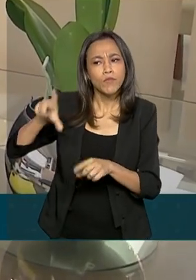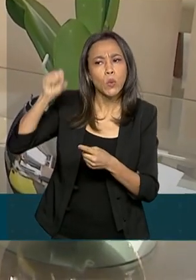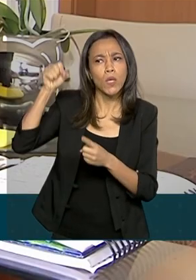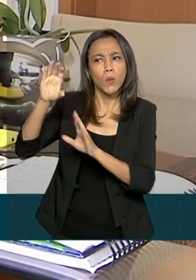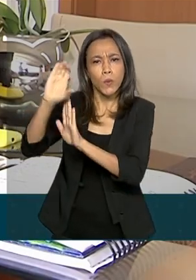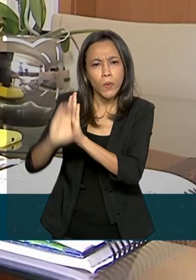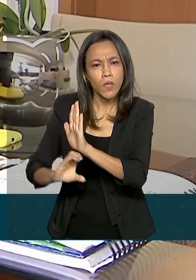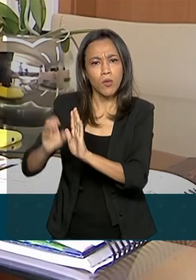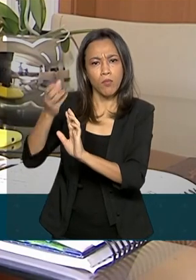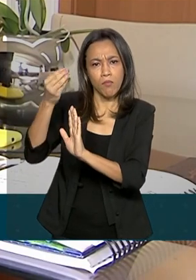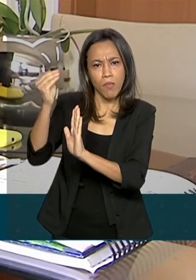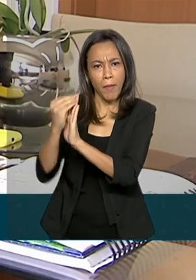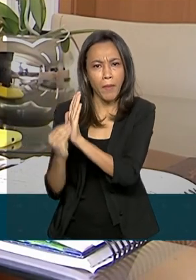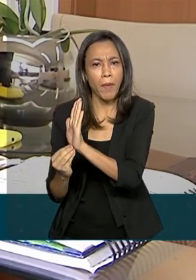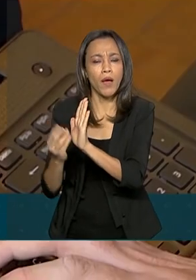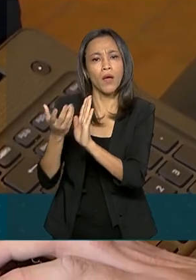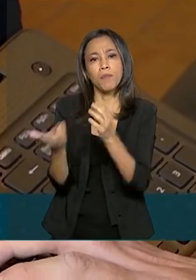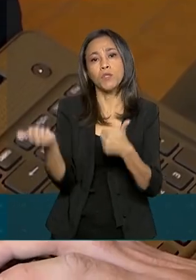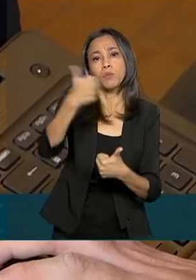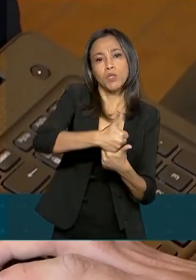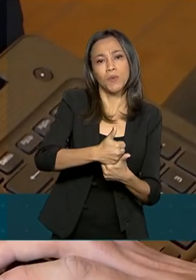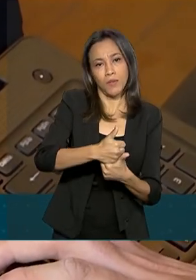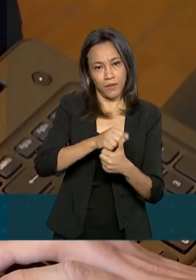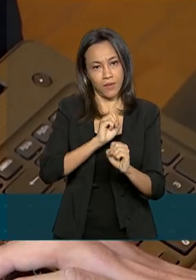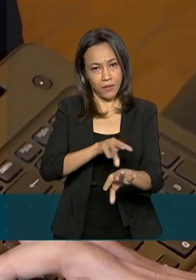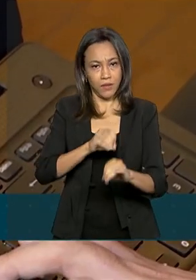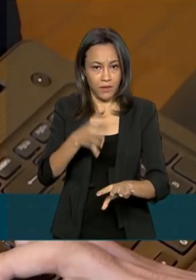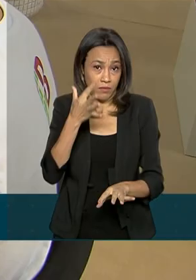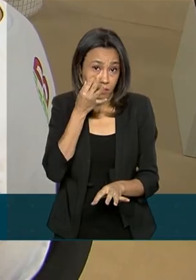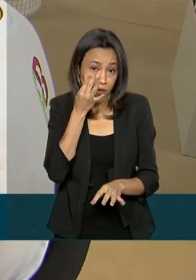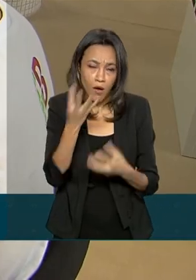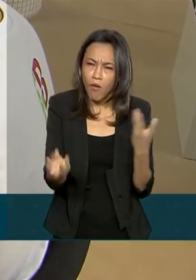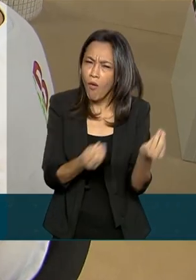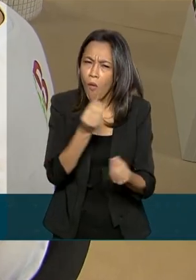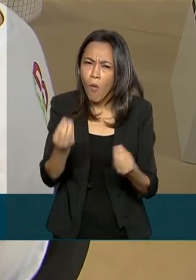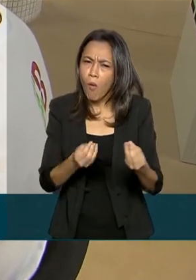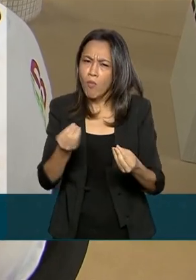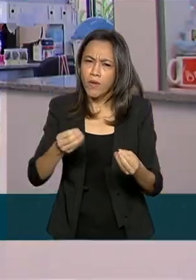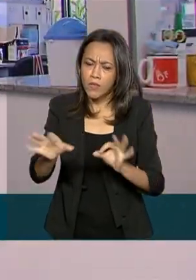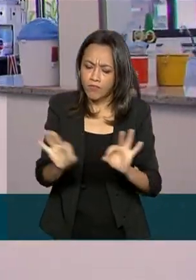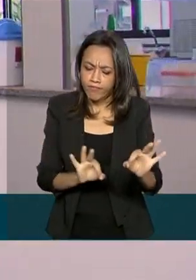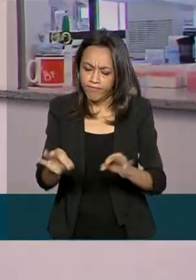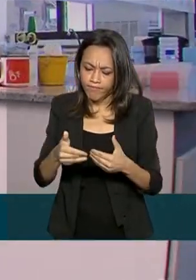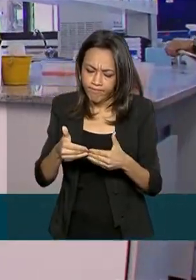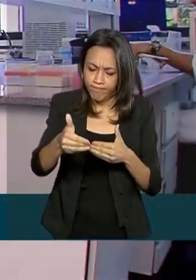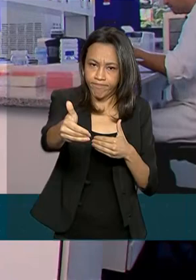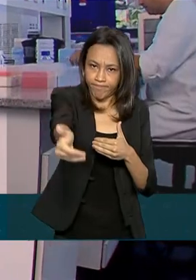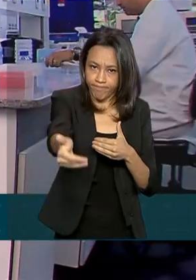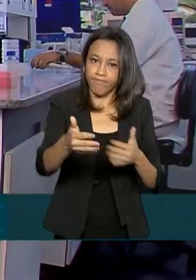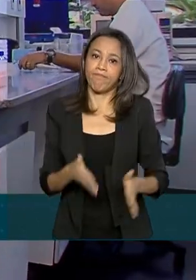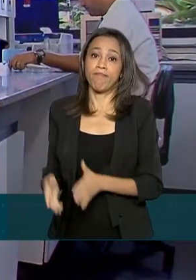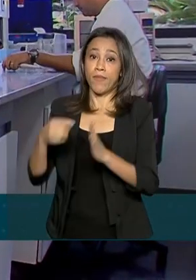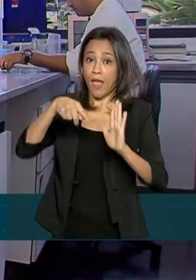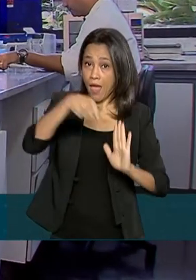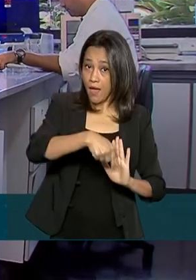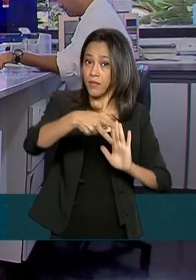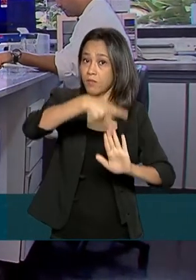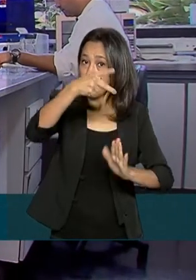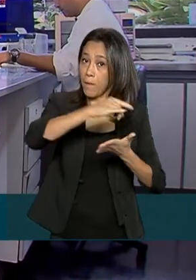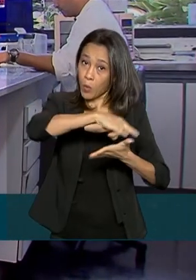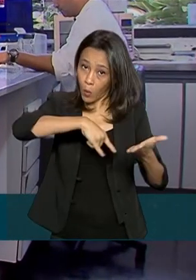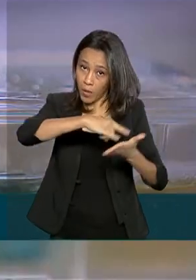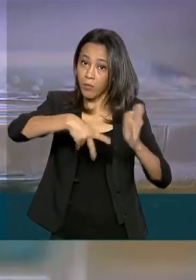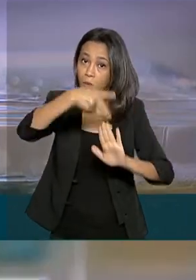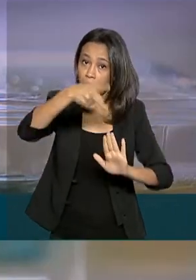de substituição das aulas presenciais e para decidir como as atividades serão realizadas. A portaria ainda flexibilizou as